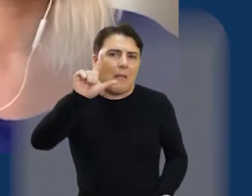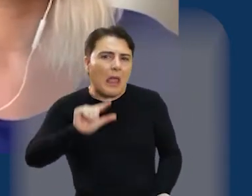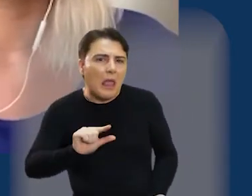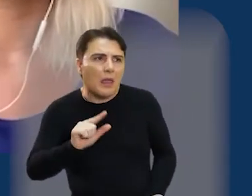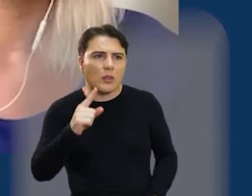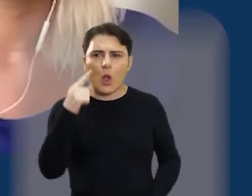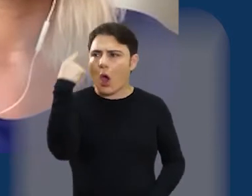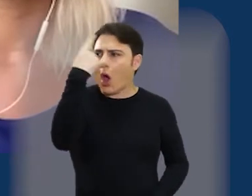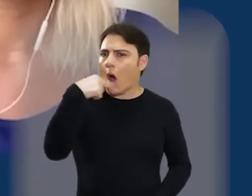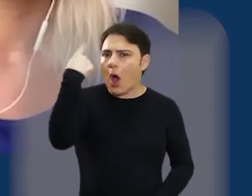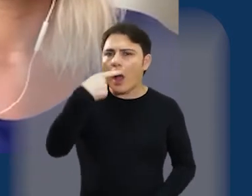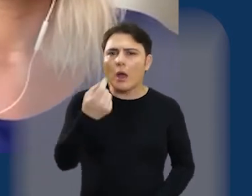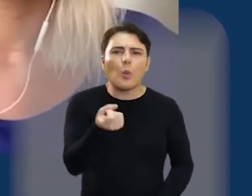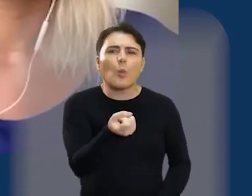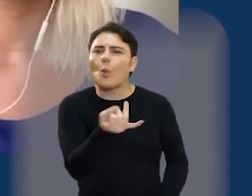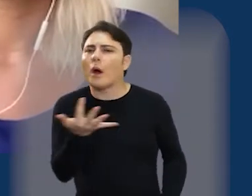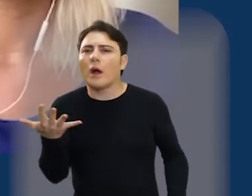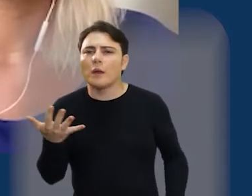horas?